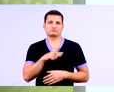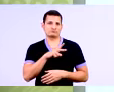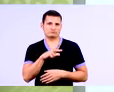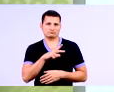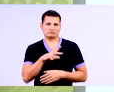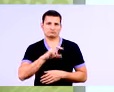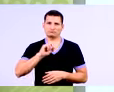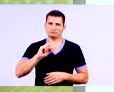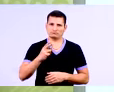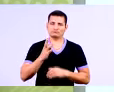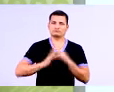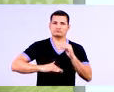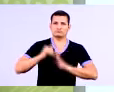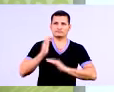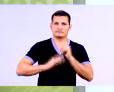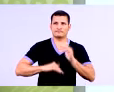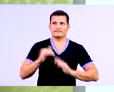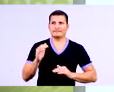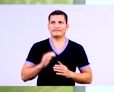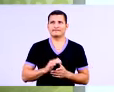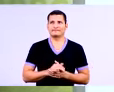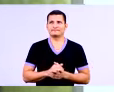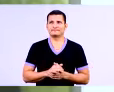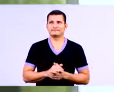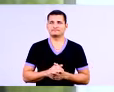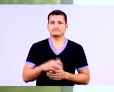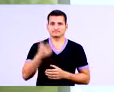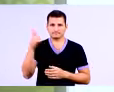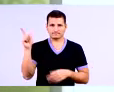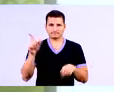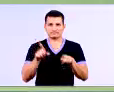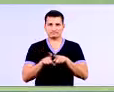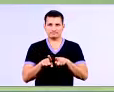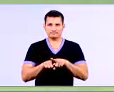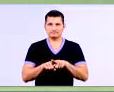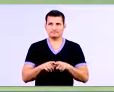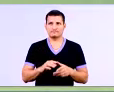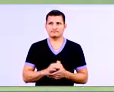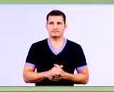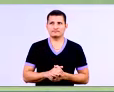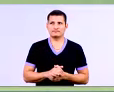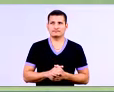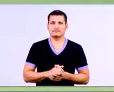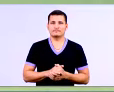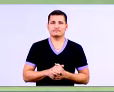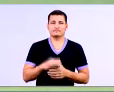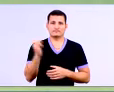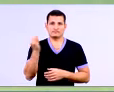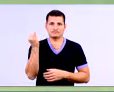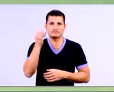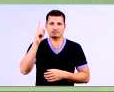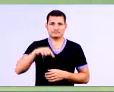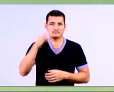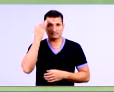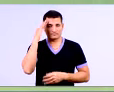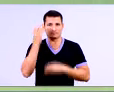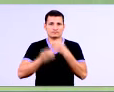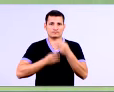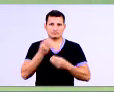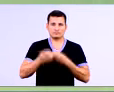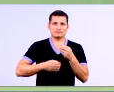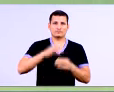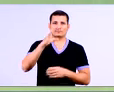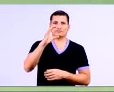ou profissional. Um outro tópico, vamos ao quadro, que é importante é entender como isso funciona. Da